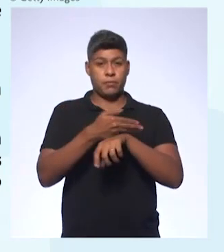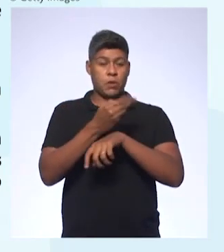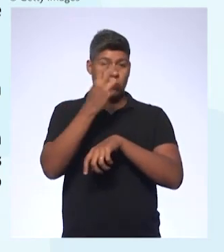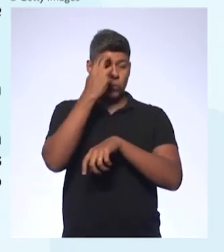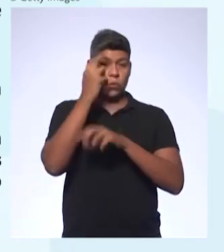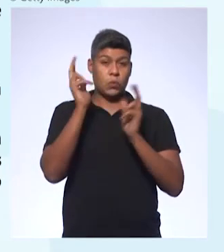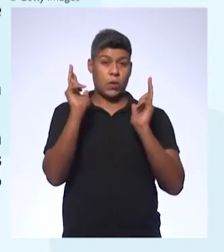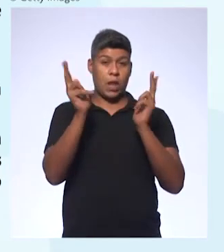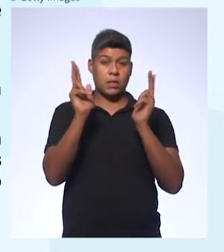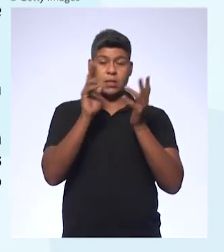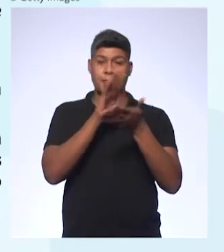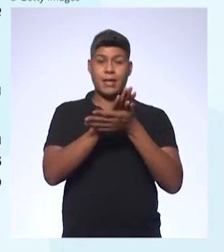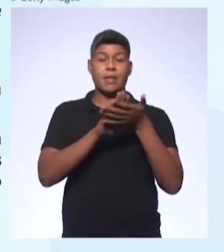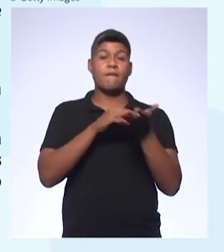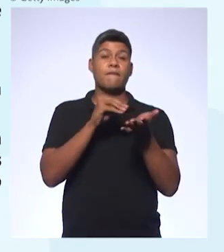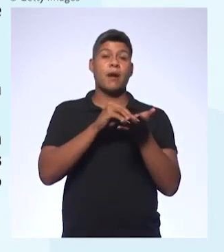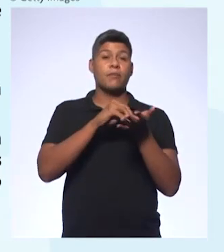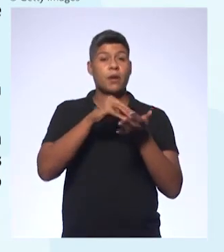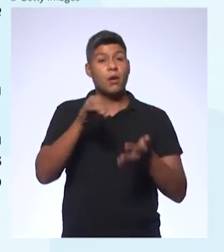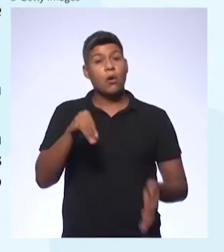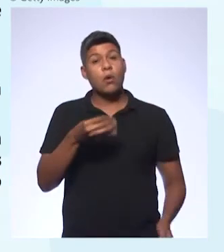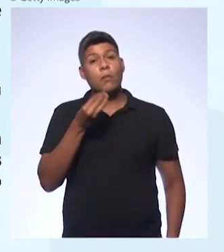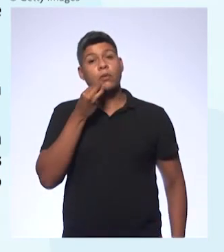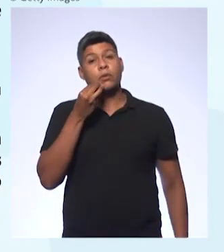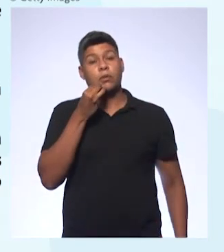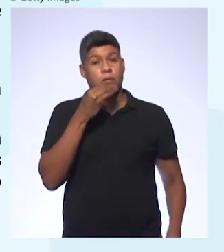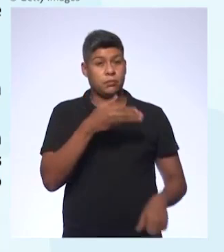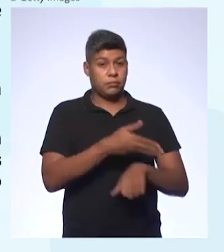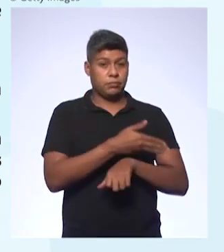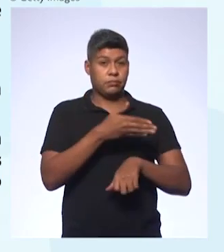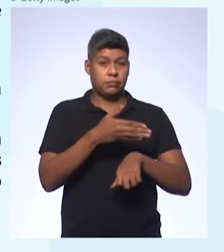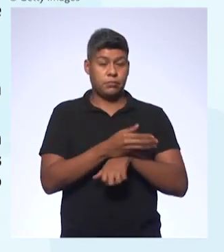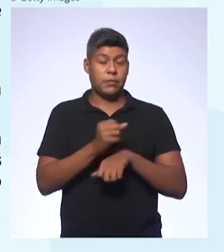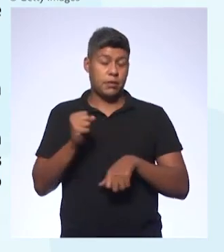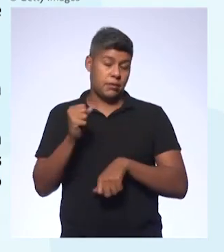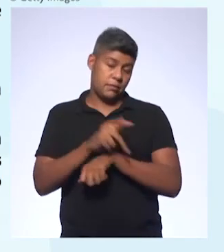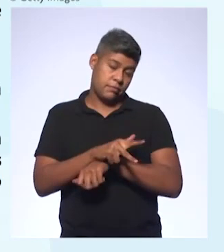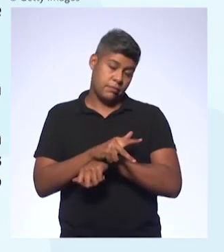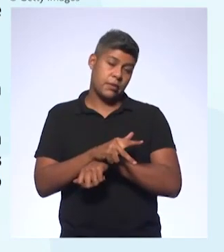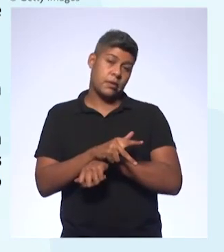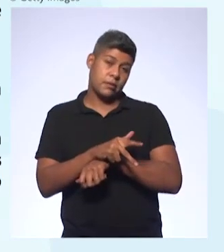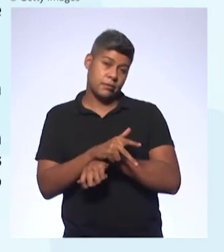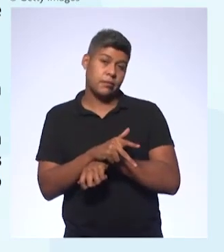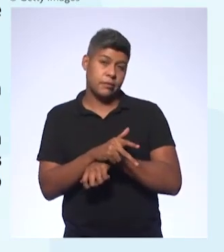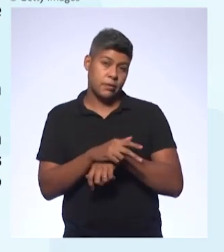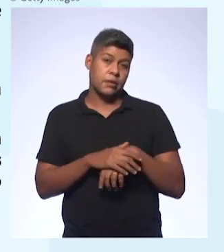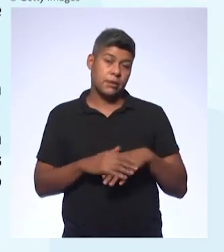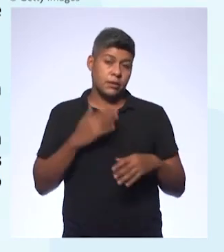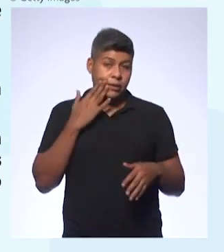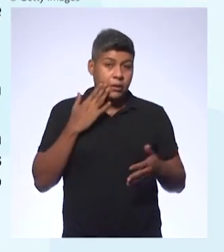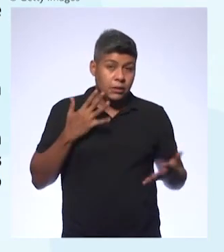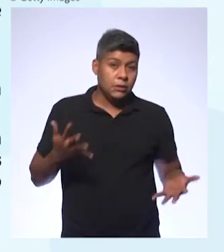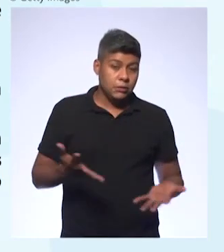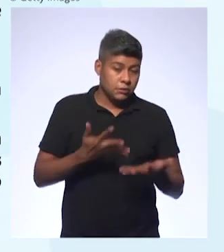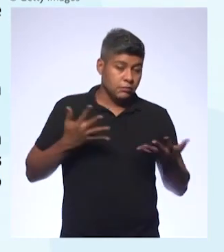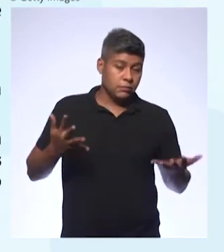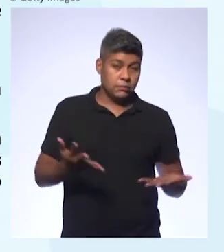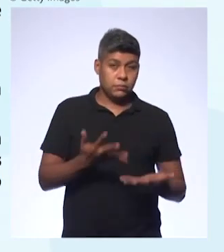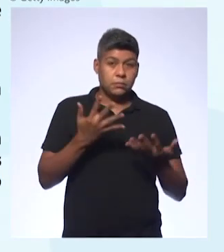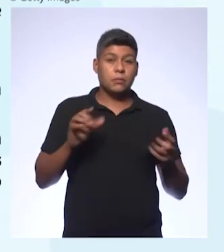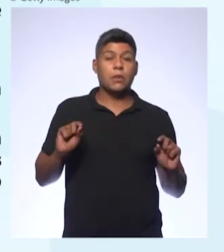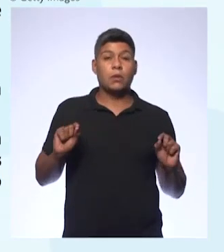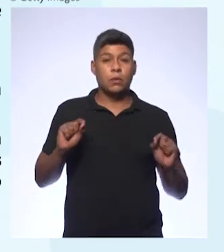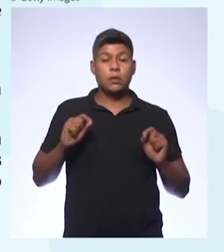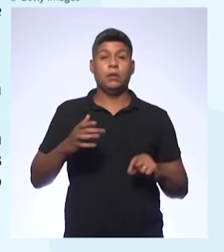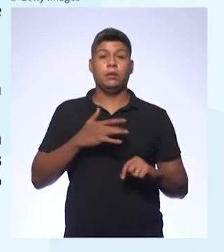ao lazer, tem ausência de oportunidades de acesso ao emprego, que, por sua vez, promovem, possibilitam